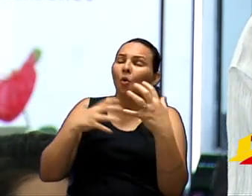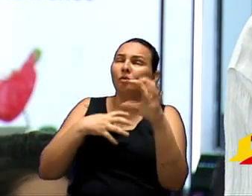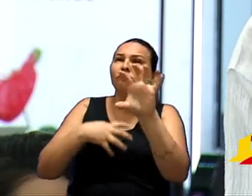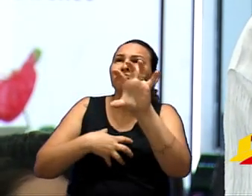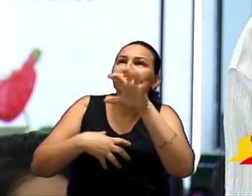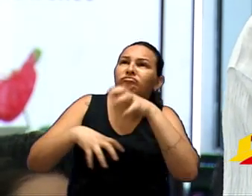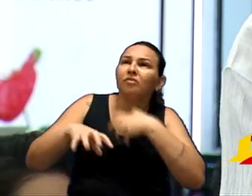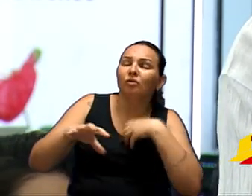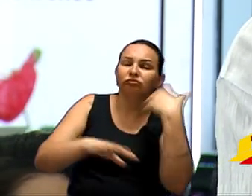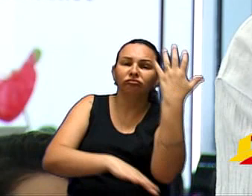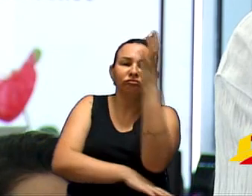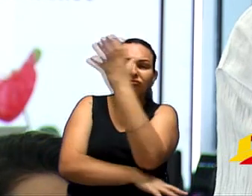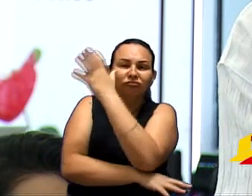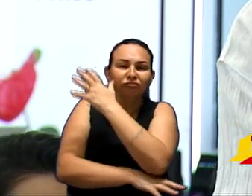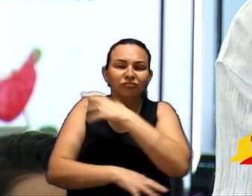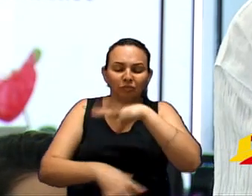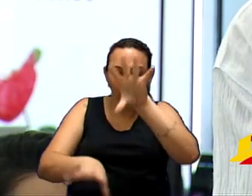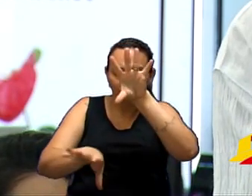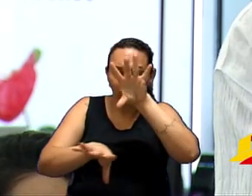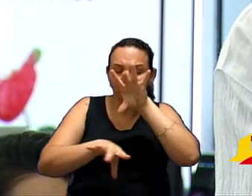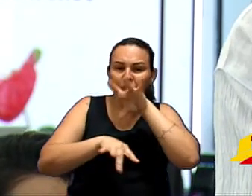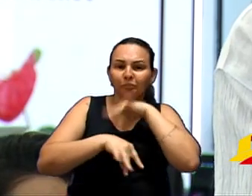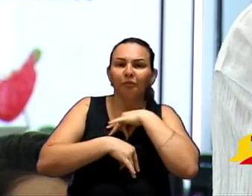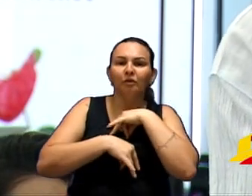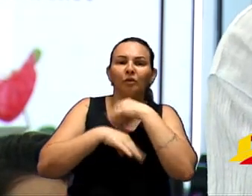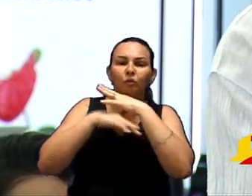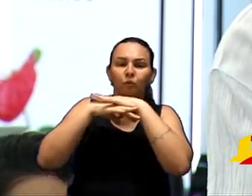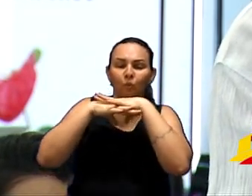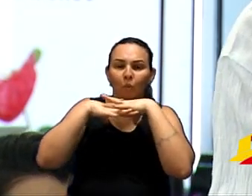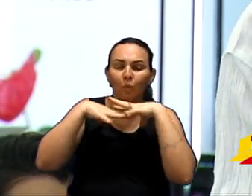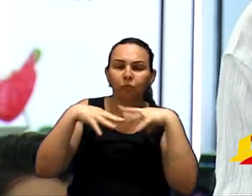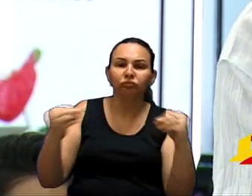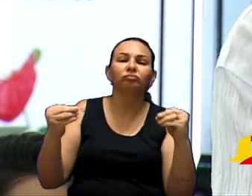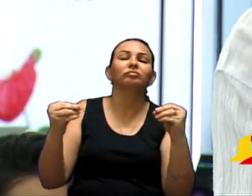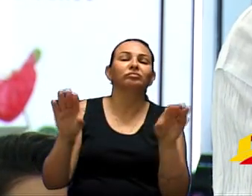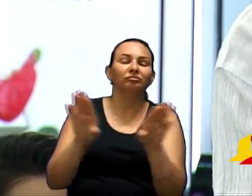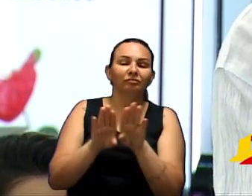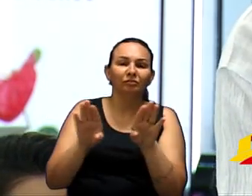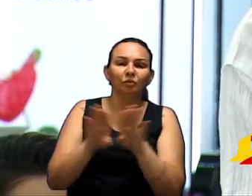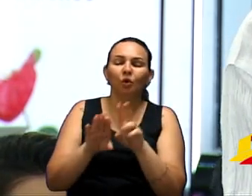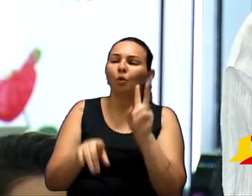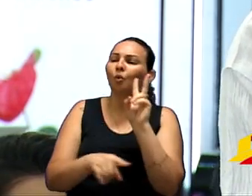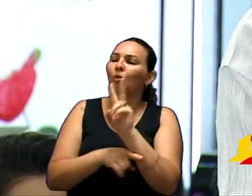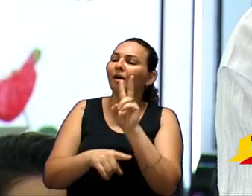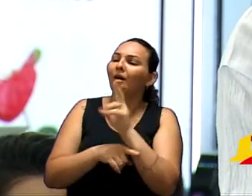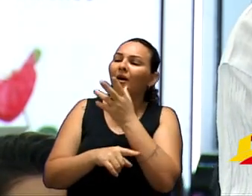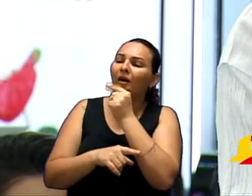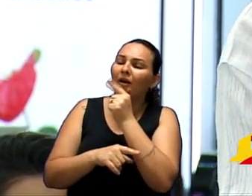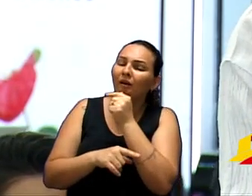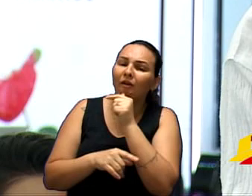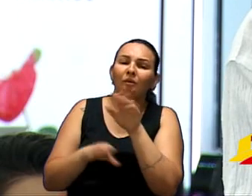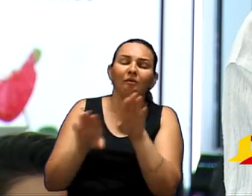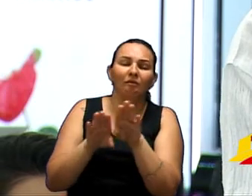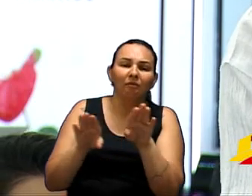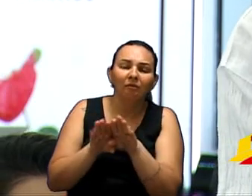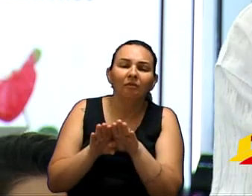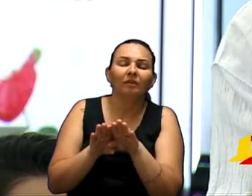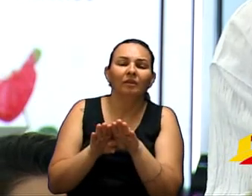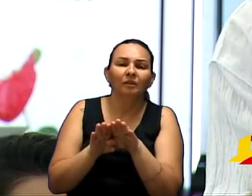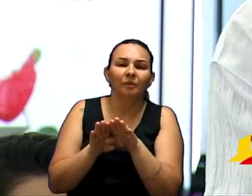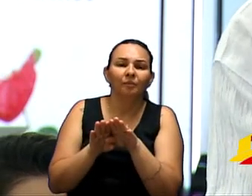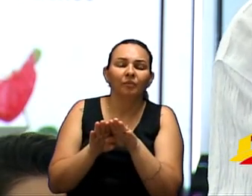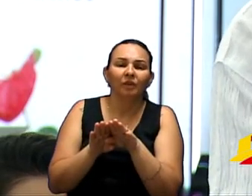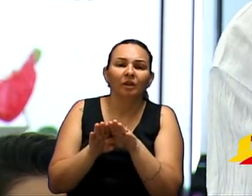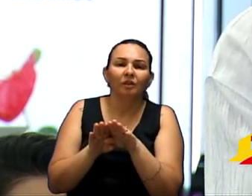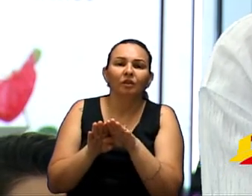com a natureza proporciona cura para a população além dos cuidados com as águas eta também temos áreas ali na